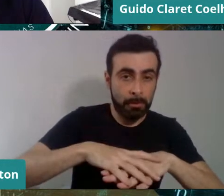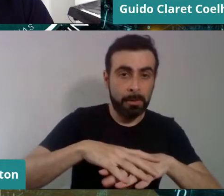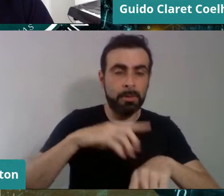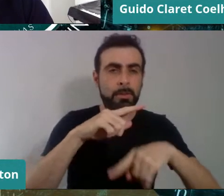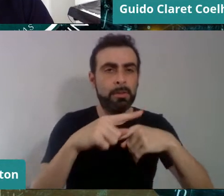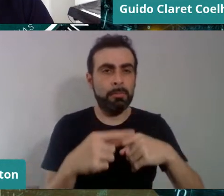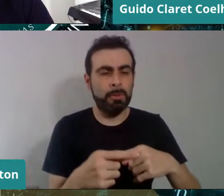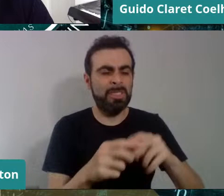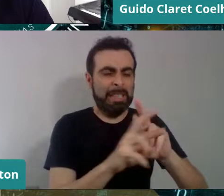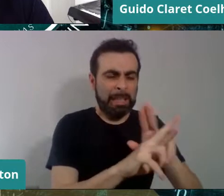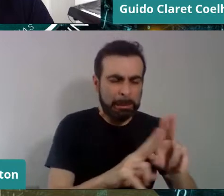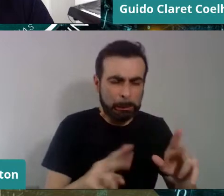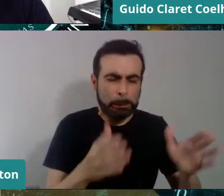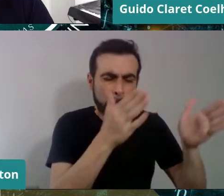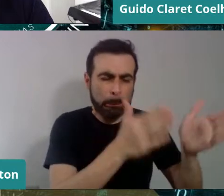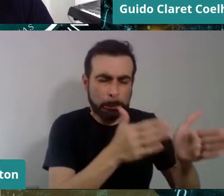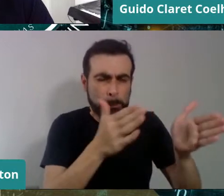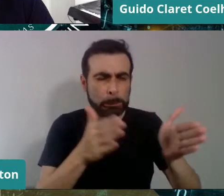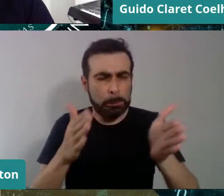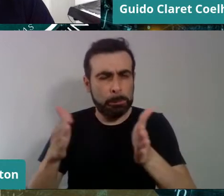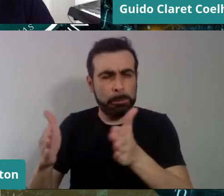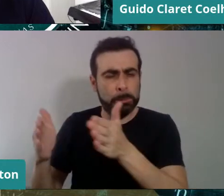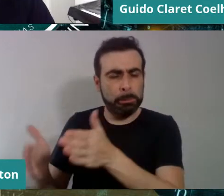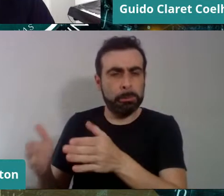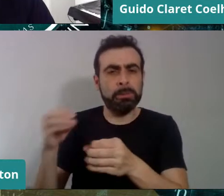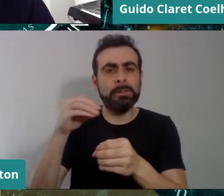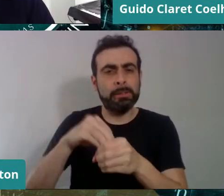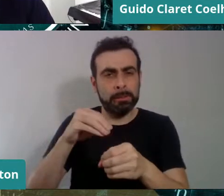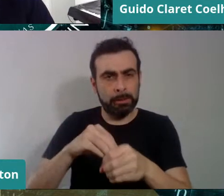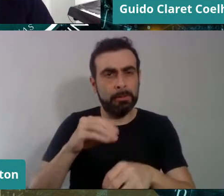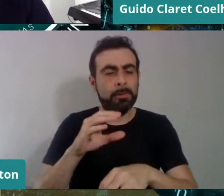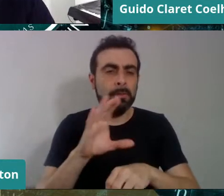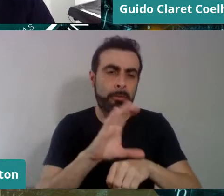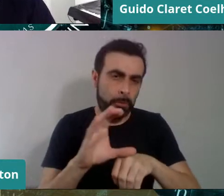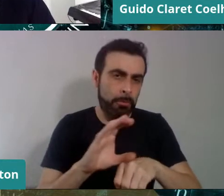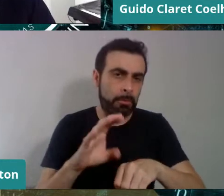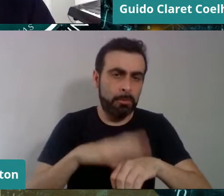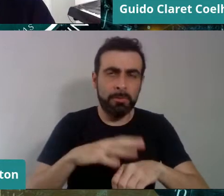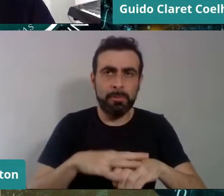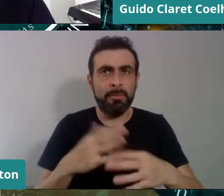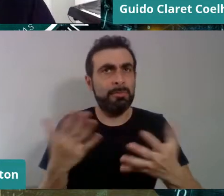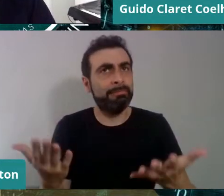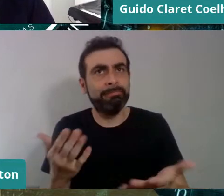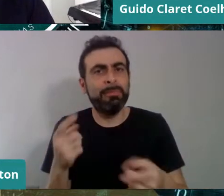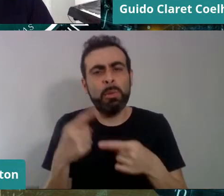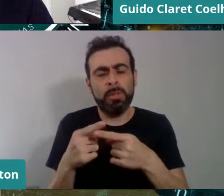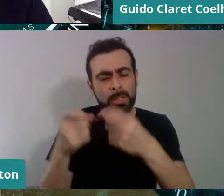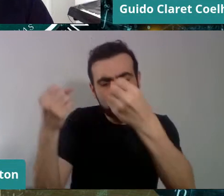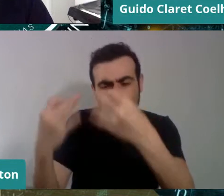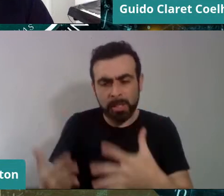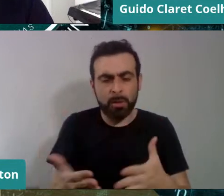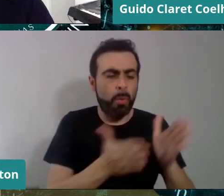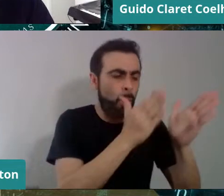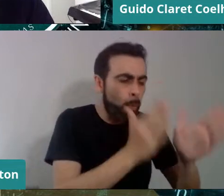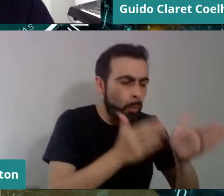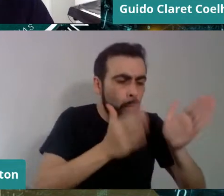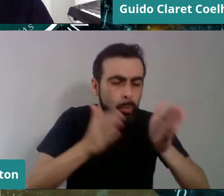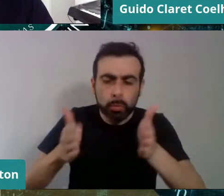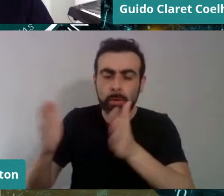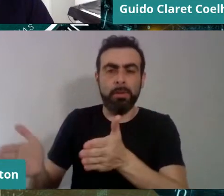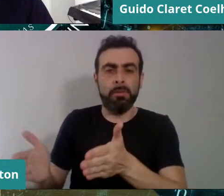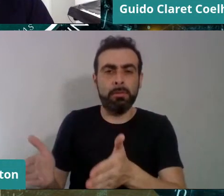diversas etapas no curso de matemática. Por que eu digo diversas etapas? Porque existia o curso